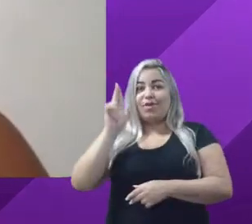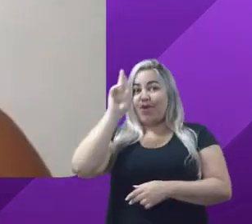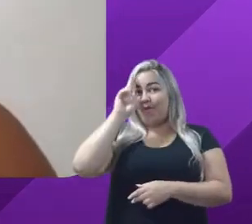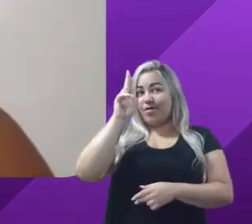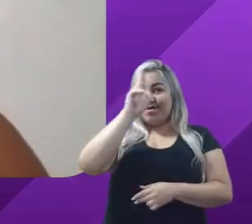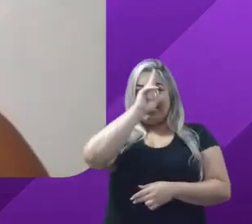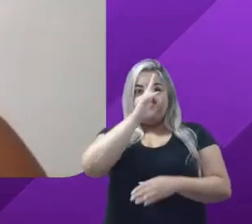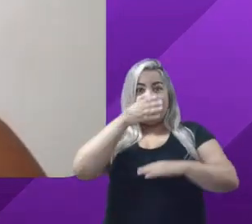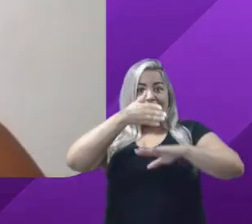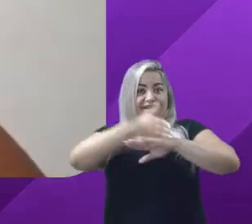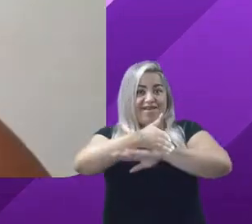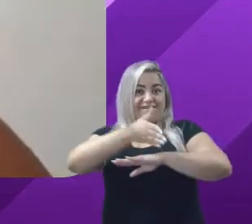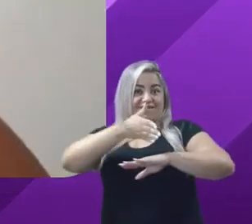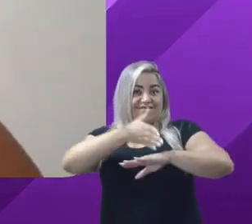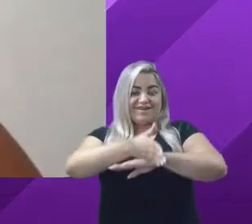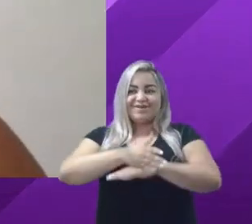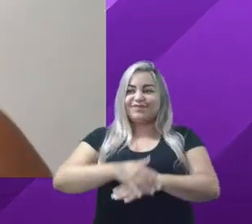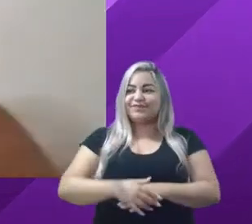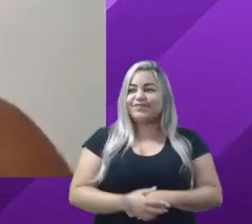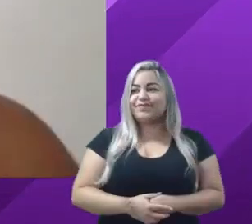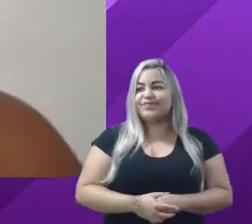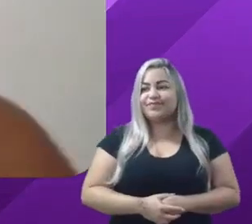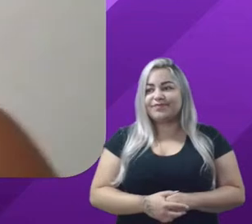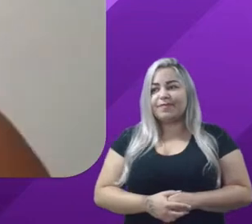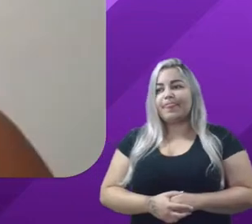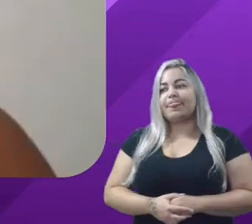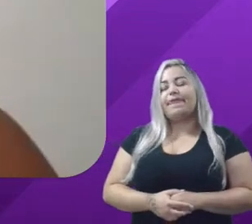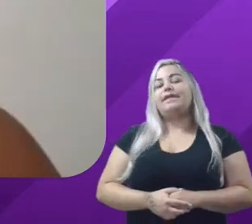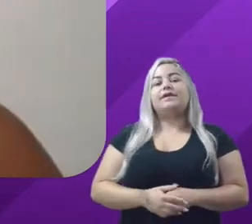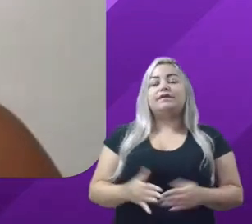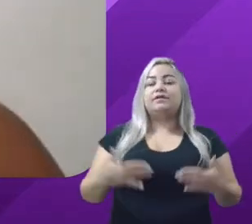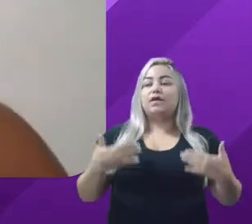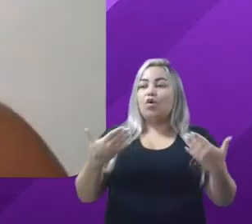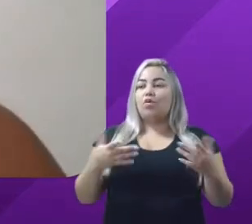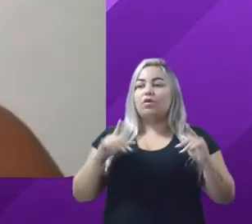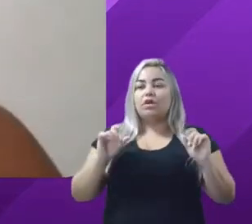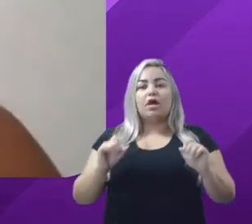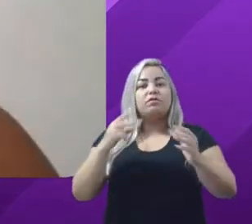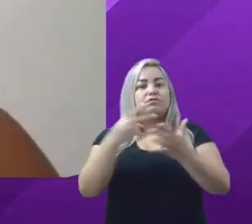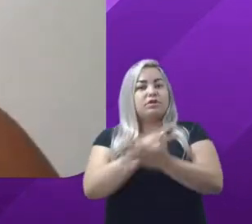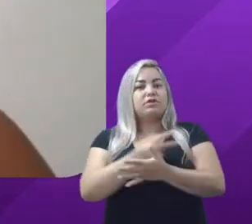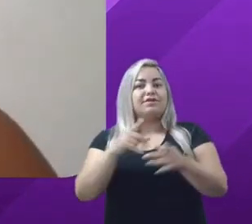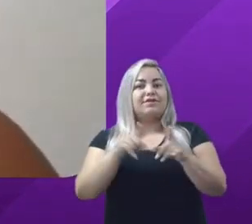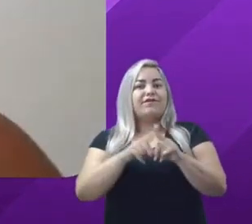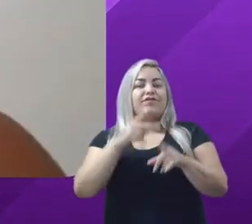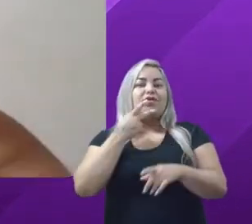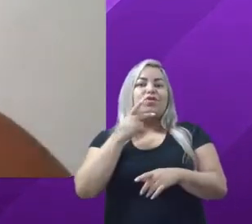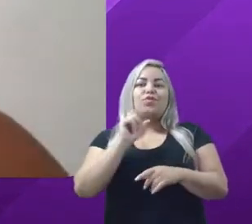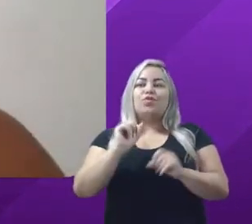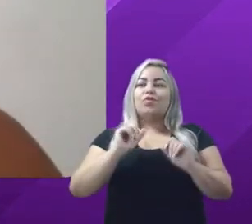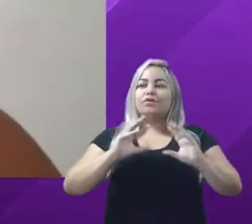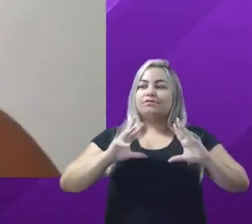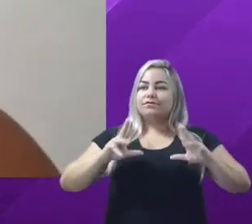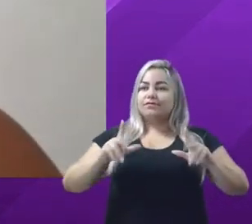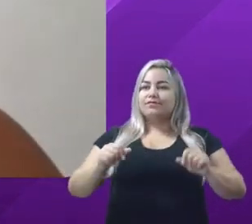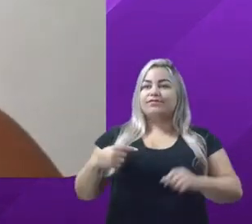entrando mais nessas áreas, né? Então, tudo isso, né? O que a gente destaca em tudo isso é que quando a gente